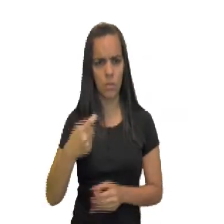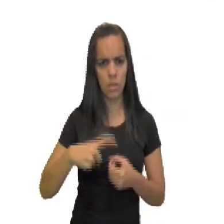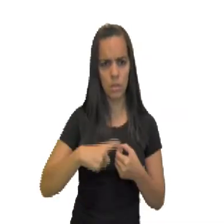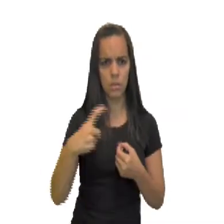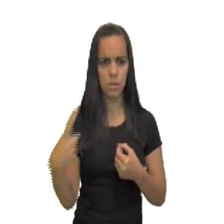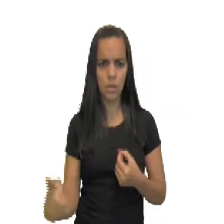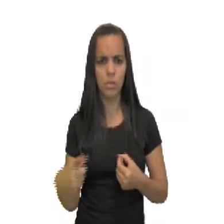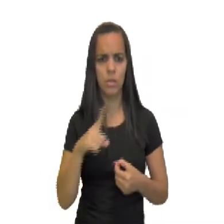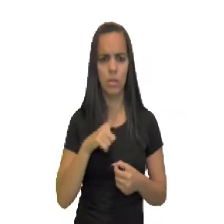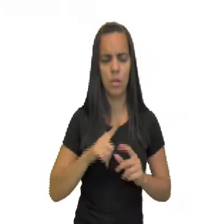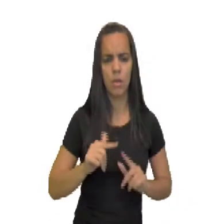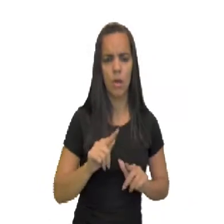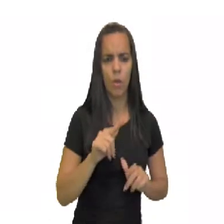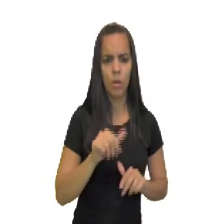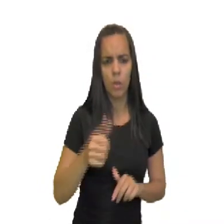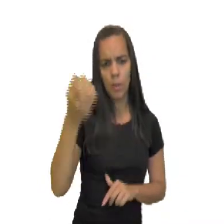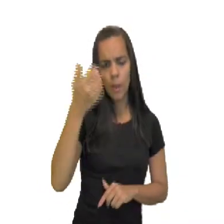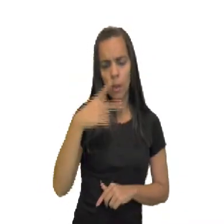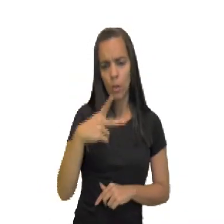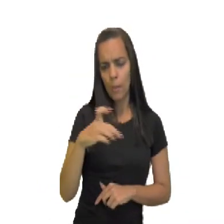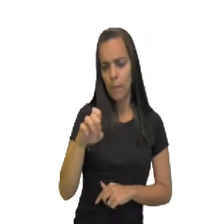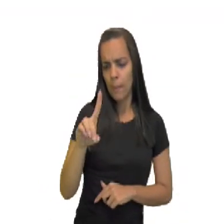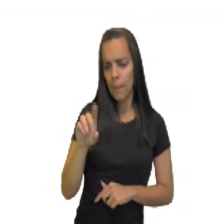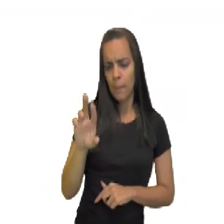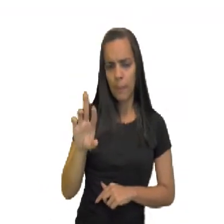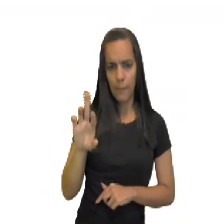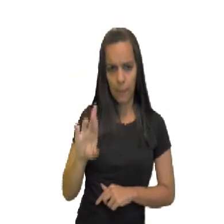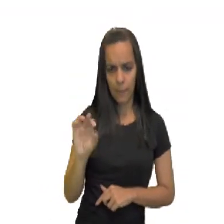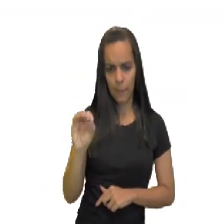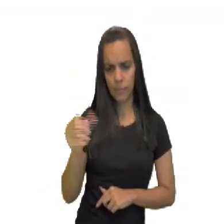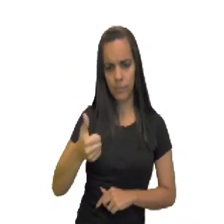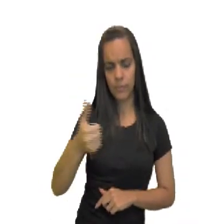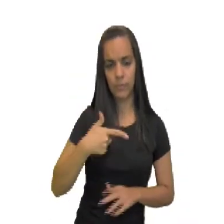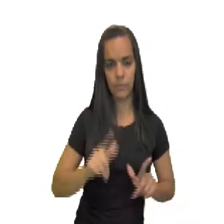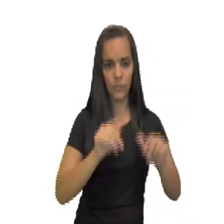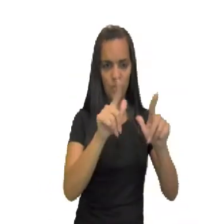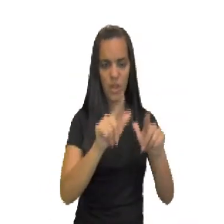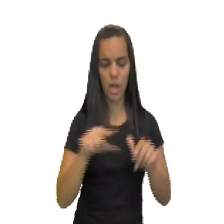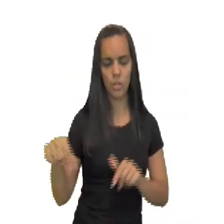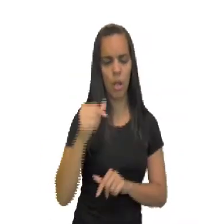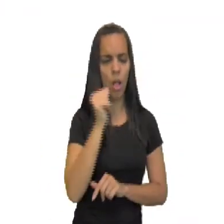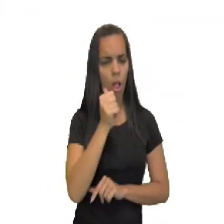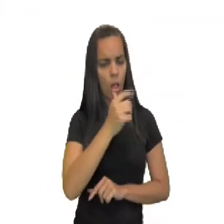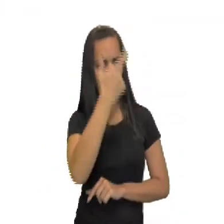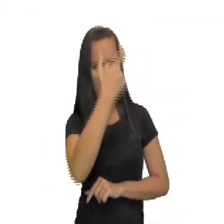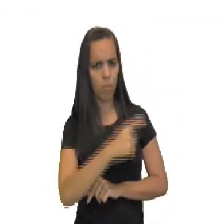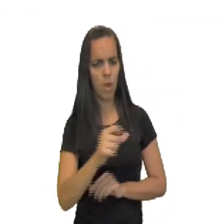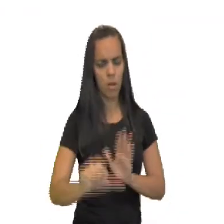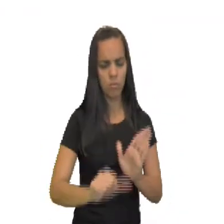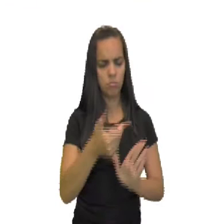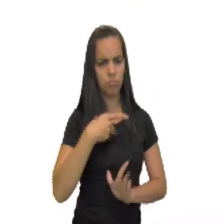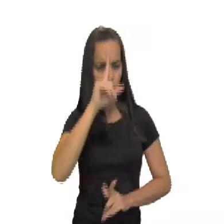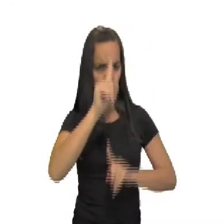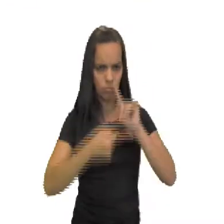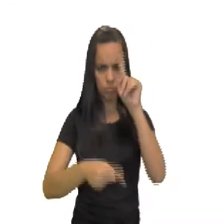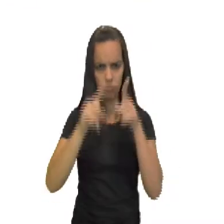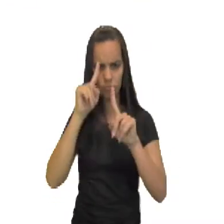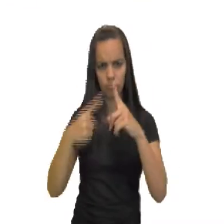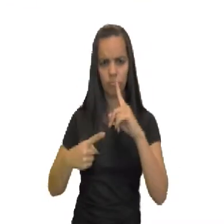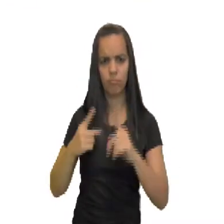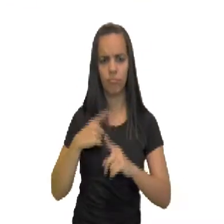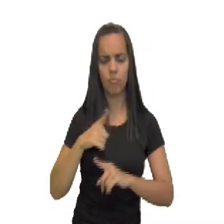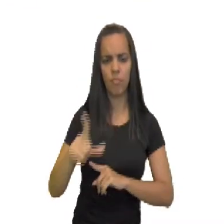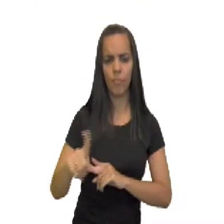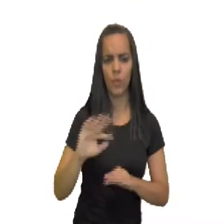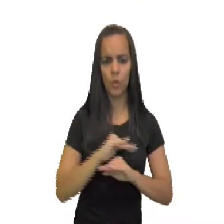ocasiões das viagens de Dom Pedro I pelas províncias brasileiras, é considerada a primeira mulher a se